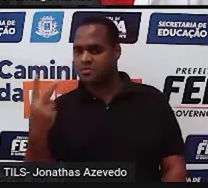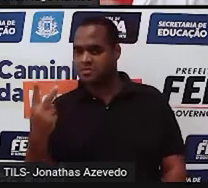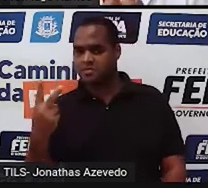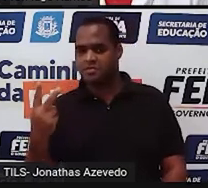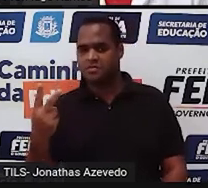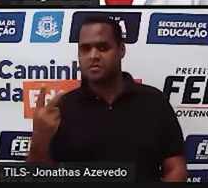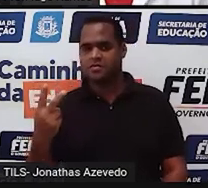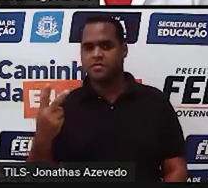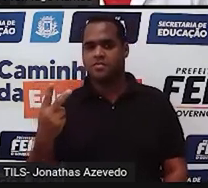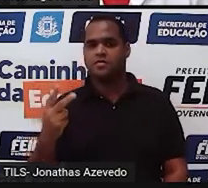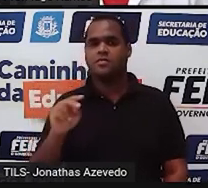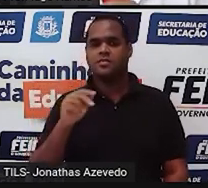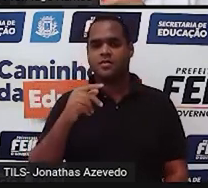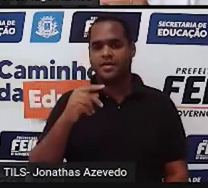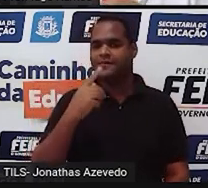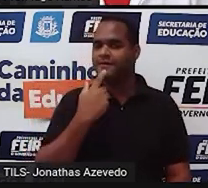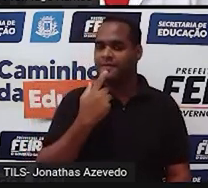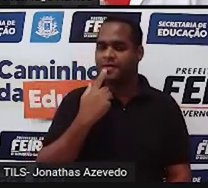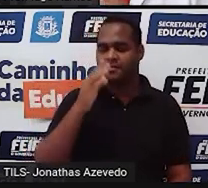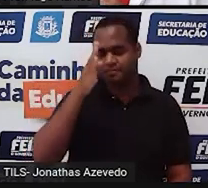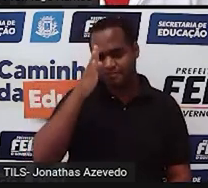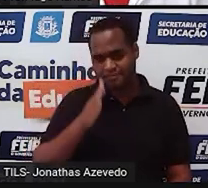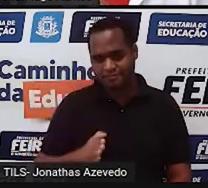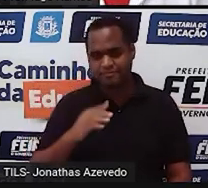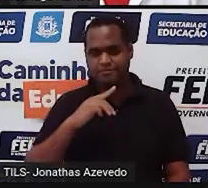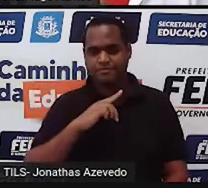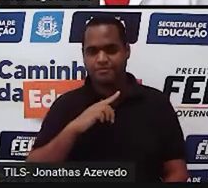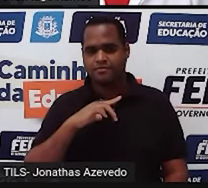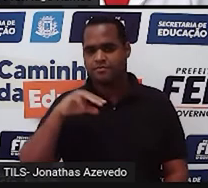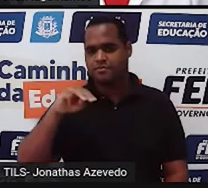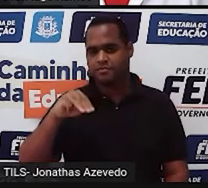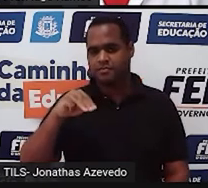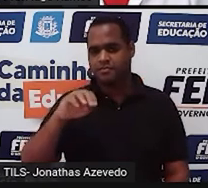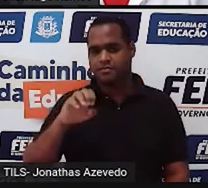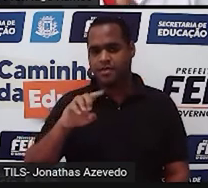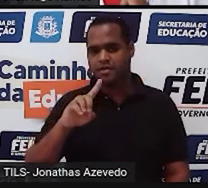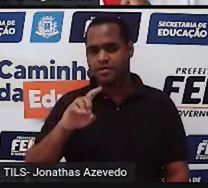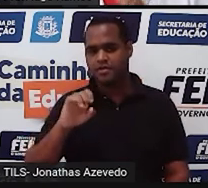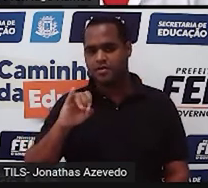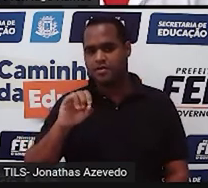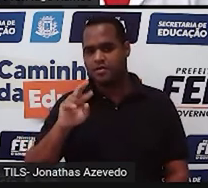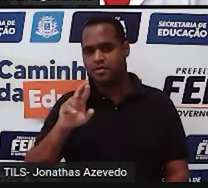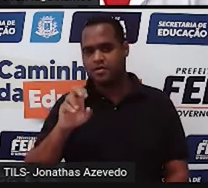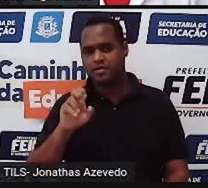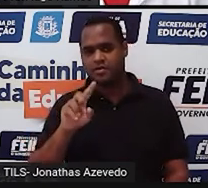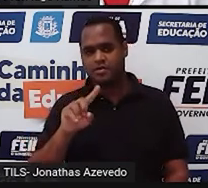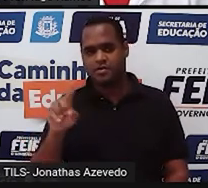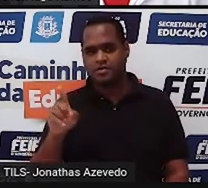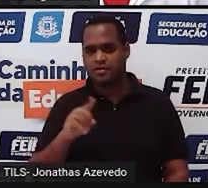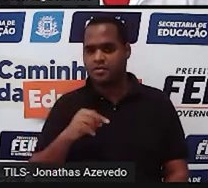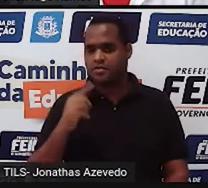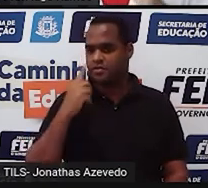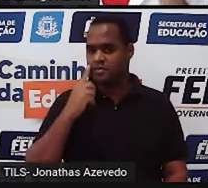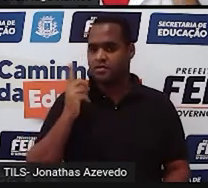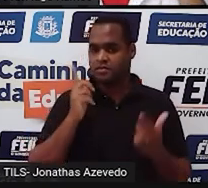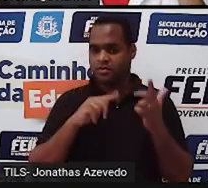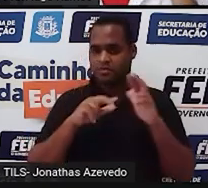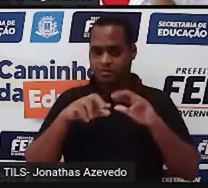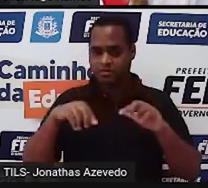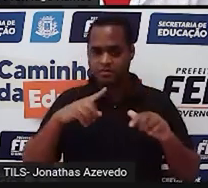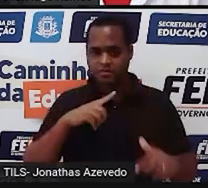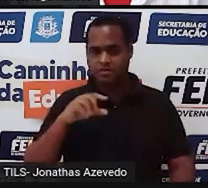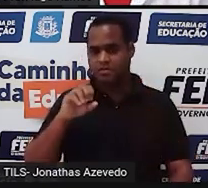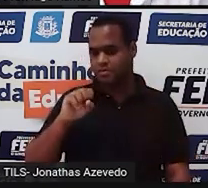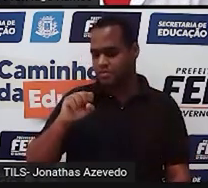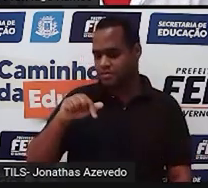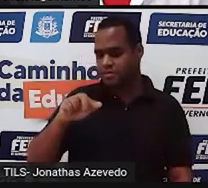Então essa reta vermelhinha é a reta mediatriz passou pelo ponto médio do segmento